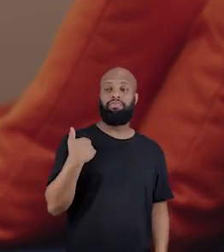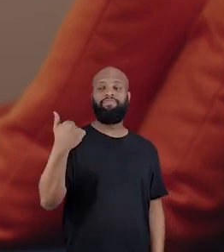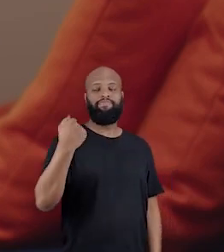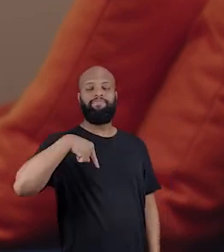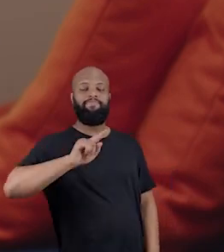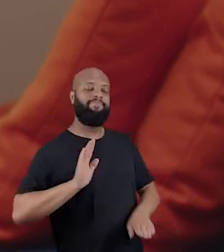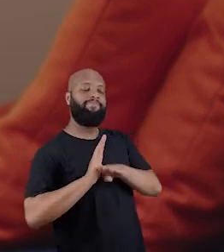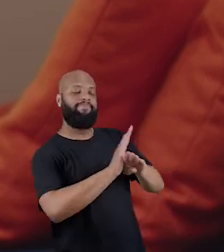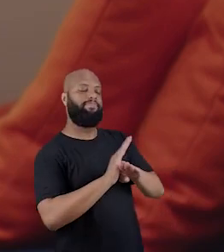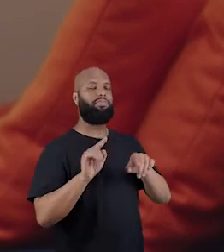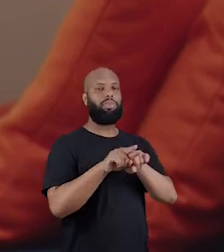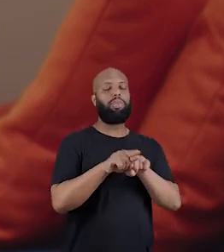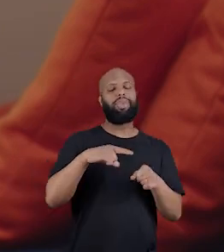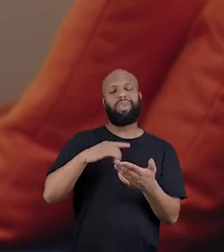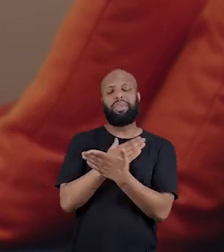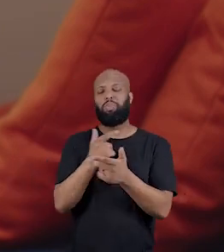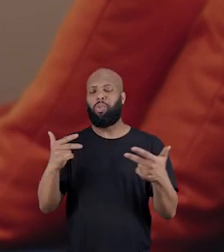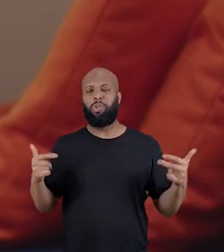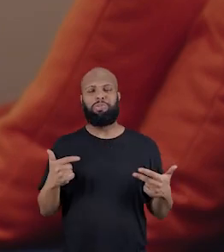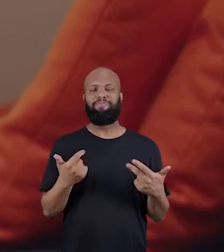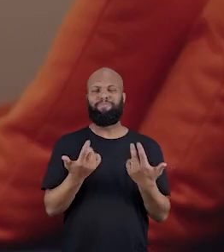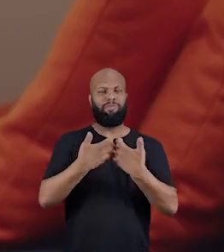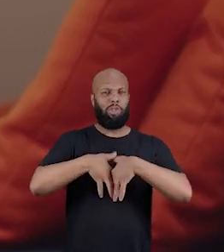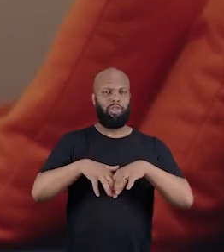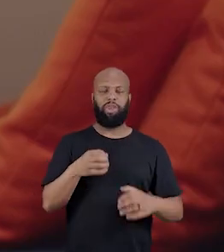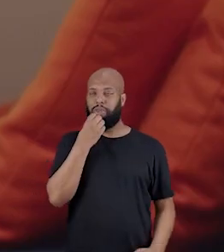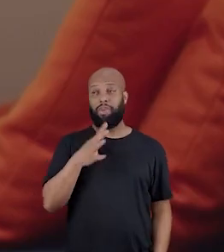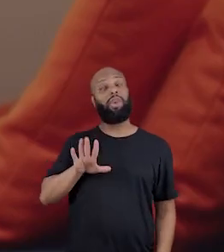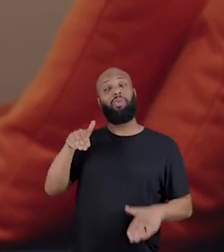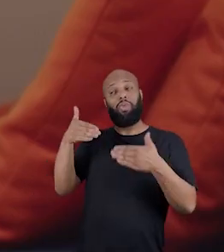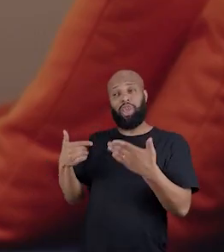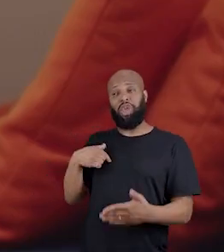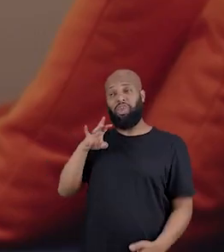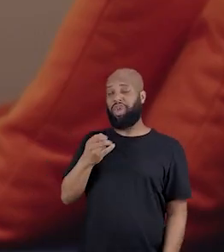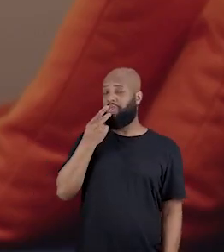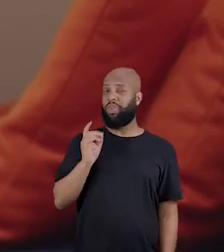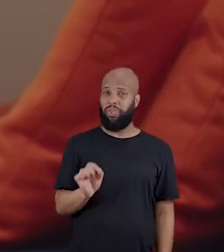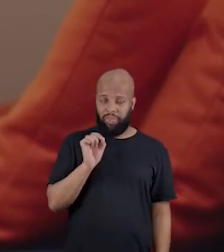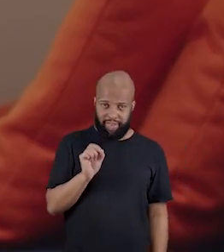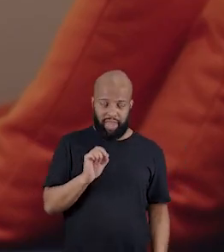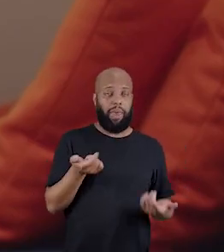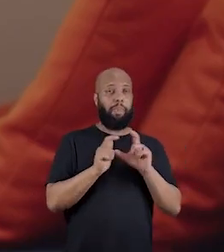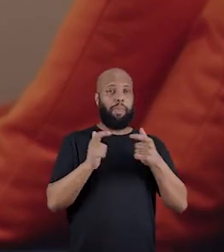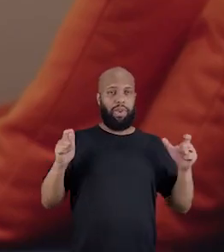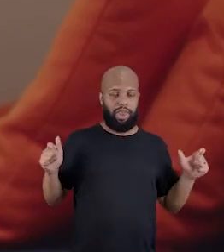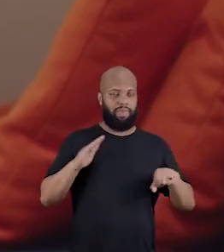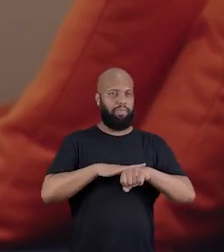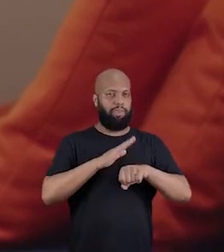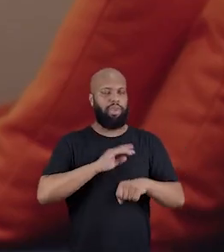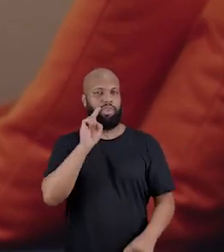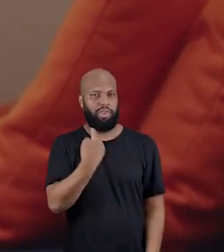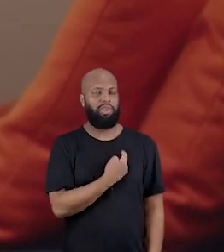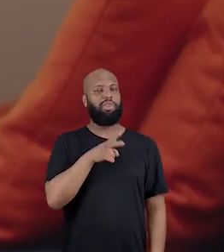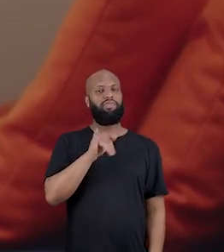a gente às vezes é chamado para ajudar. Puxa, me ajuda, tem algo que não está funcionando bem aqui. Fê, eu vou te dizer assim que grande